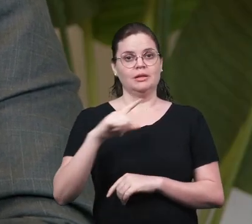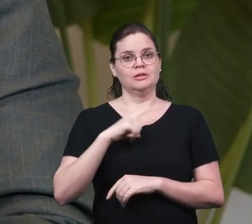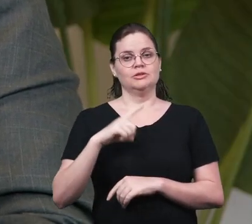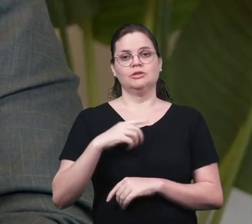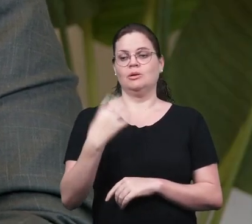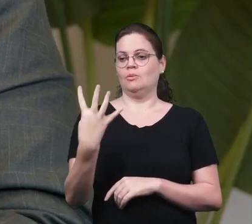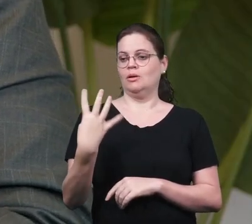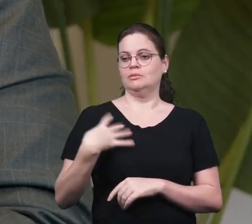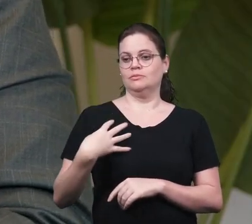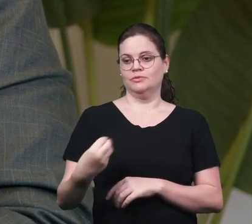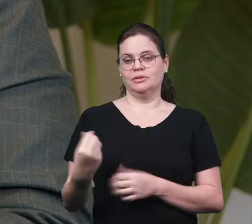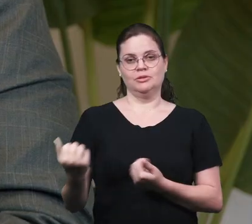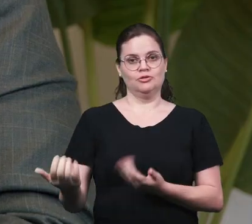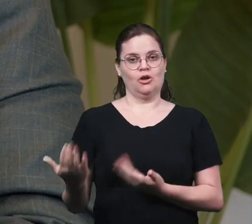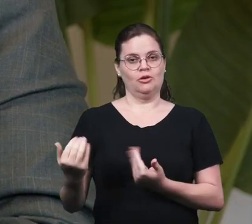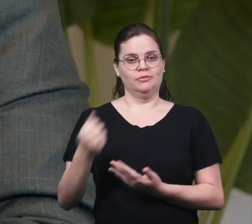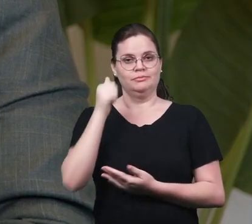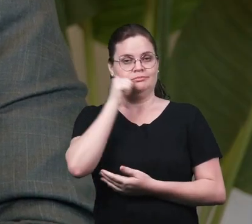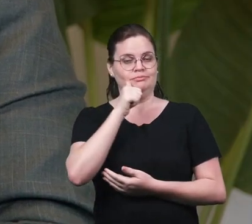jovens que